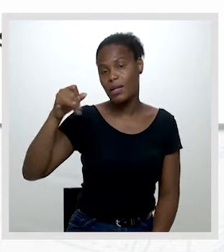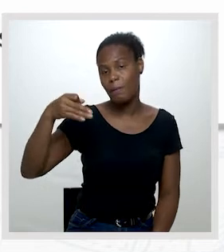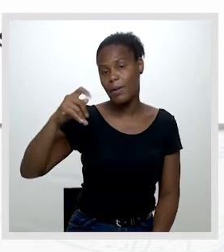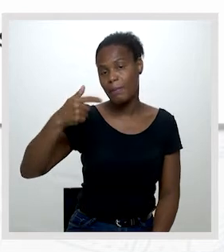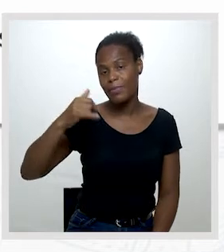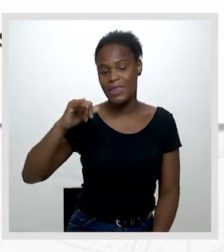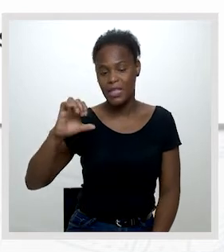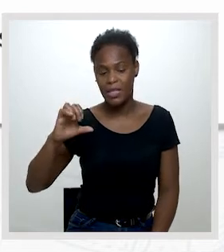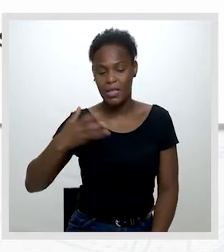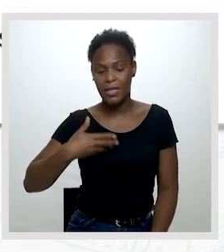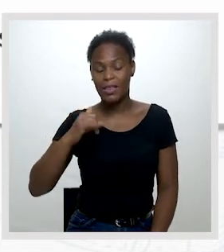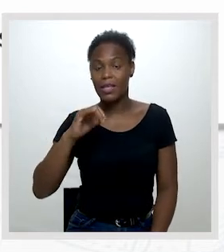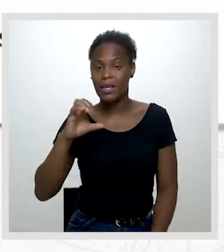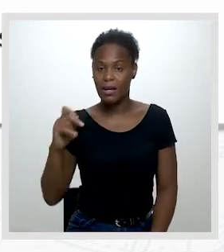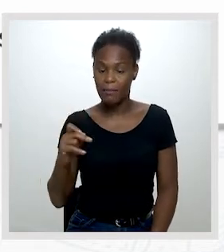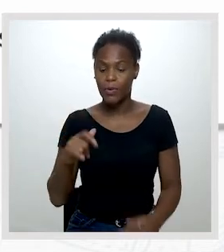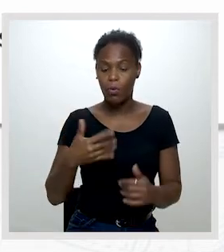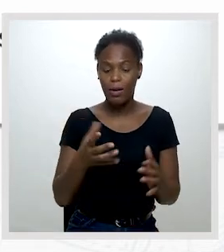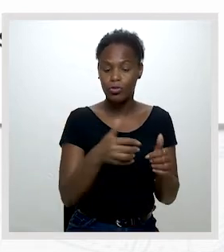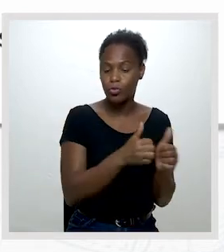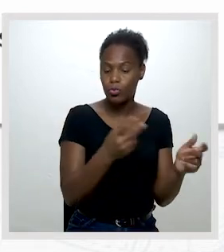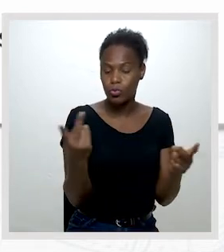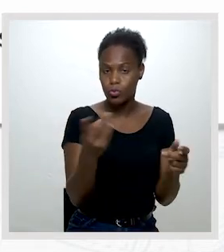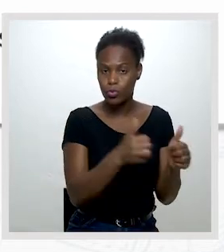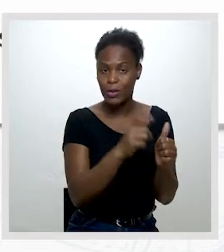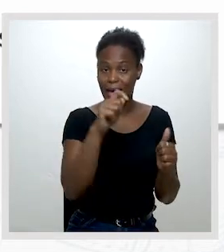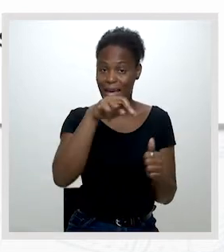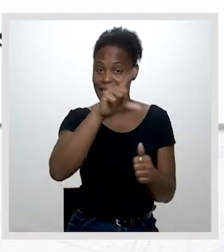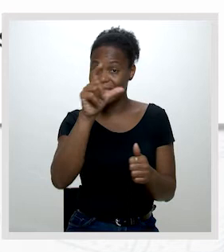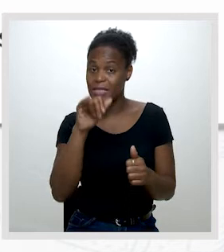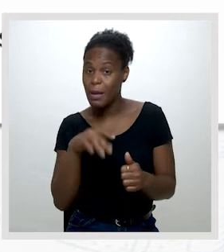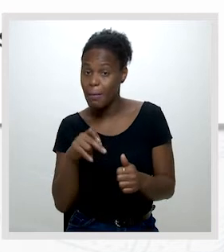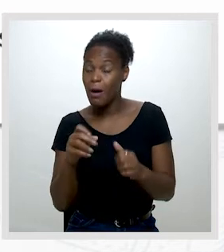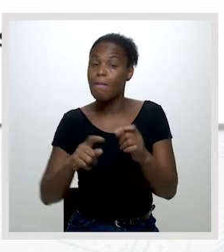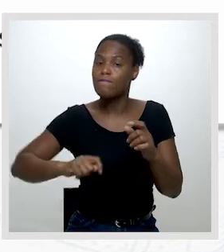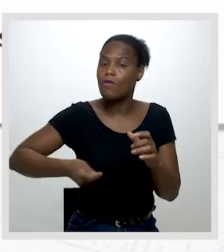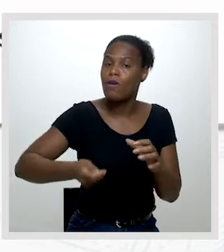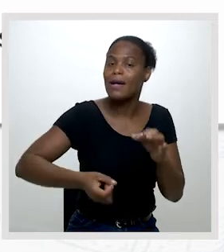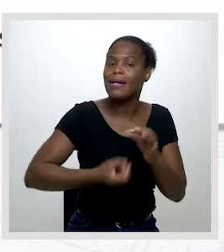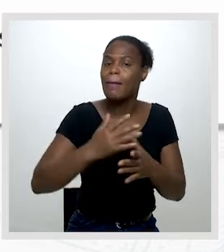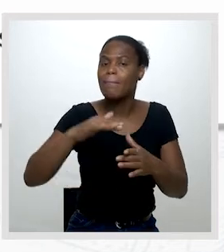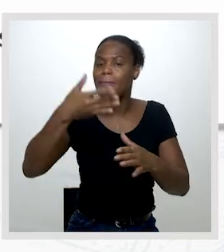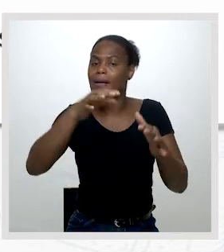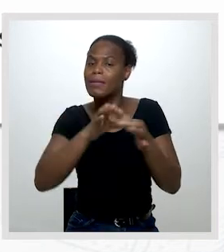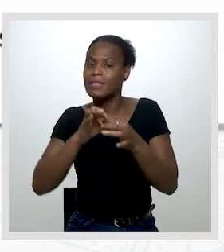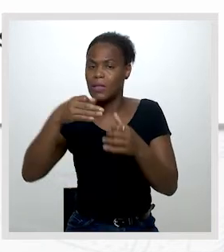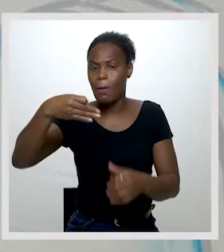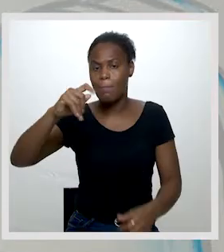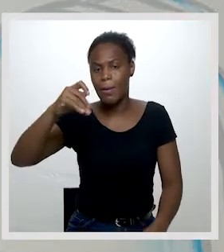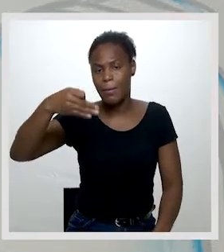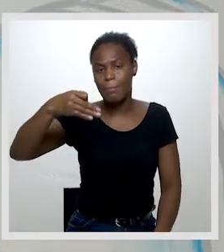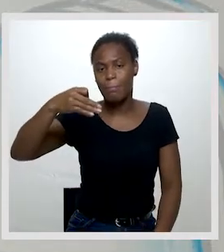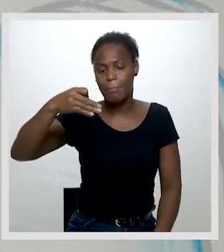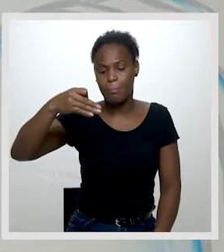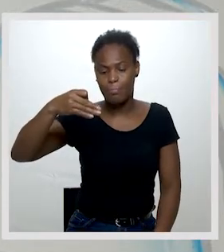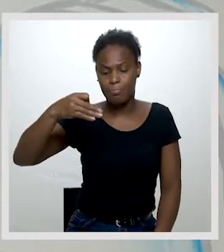enzima existente no ribossoma provoca, então, a formação da primeira ligação peptídica entre elas. E